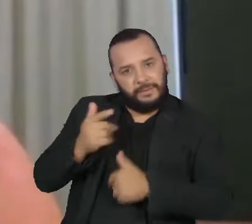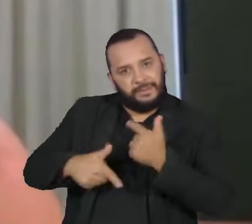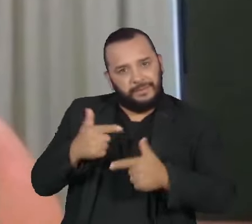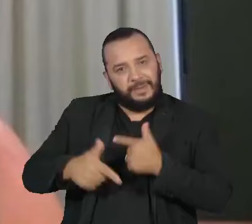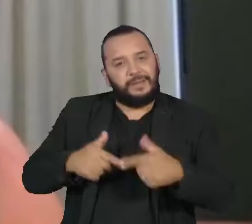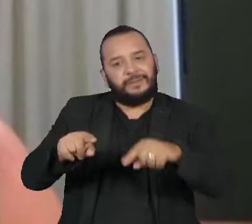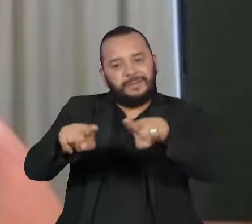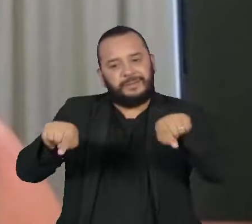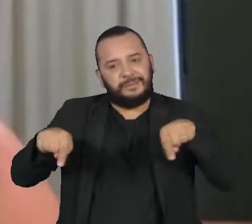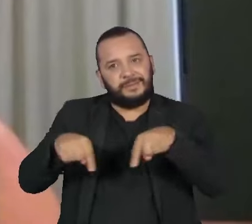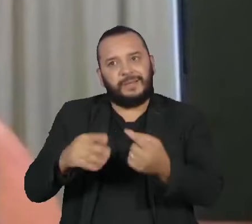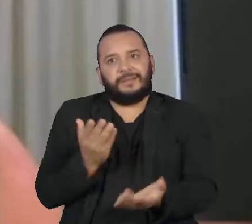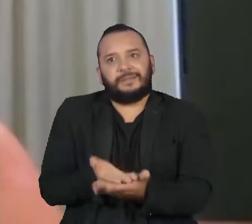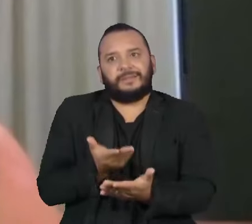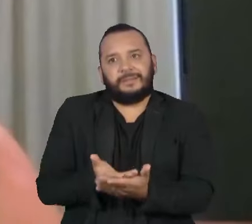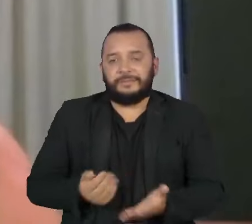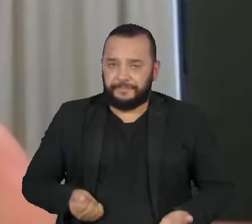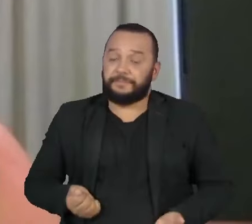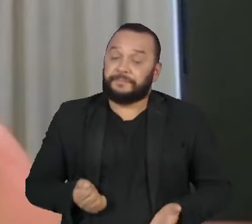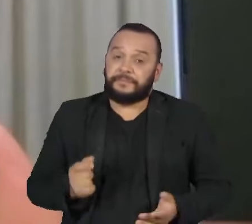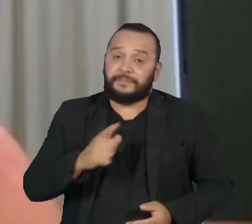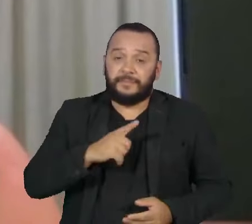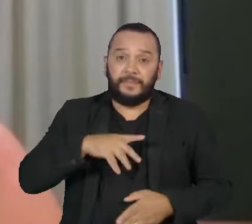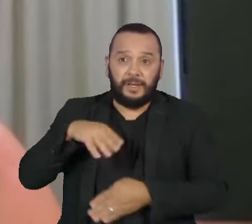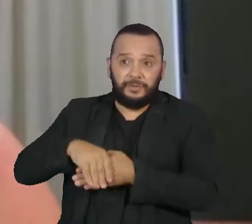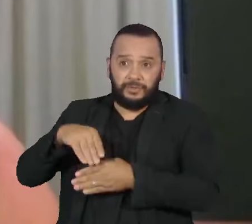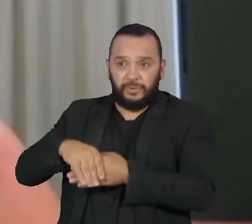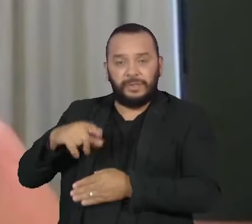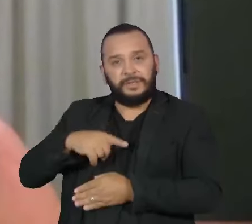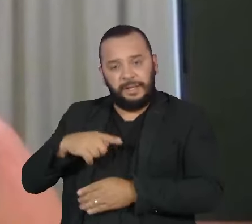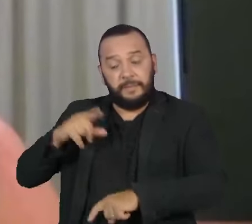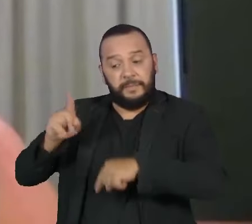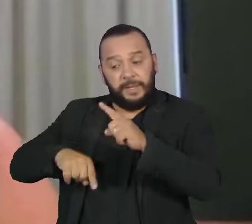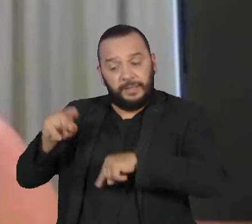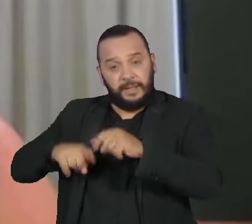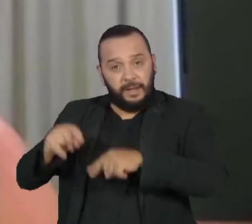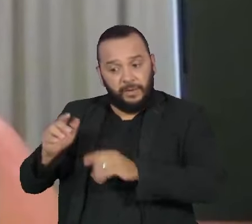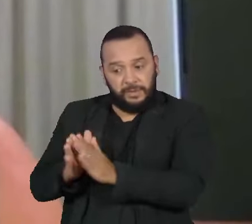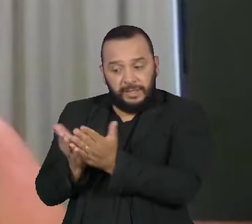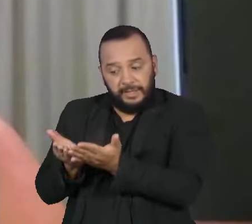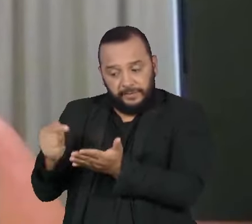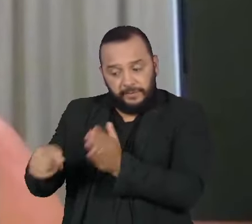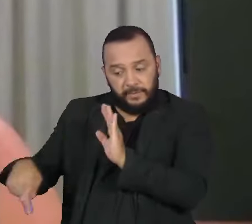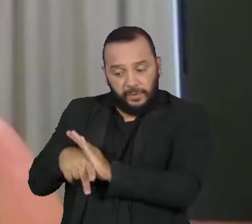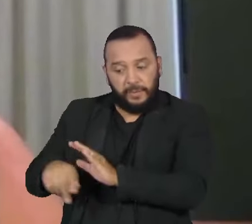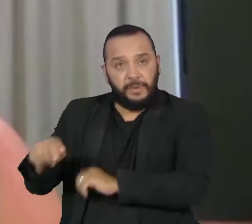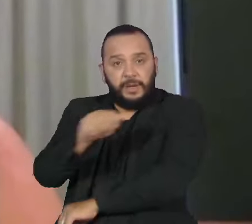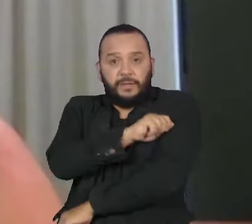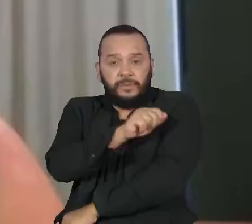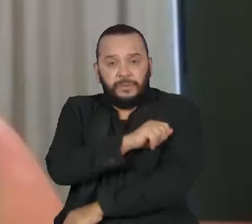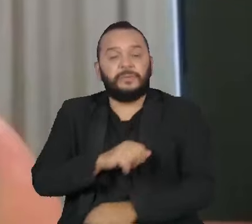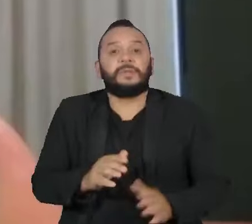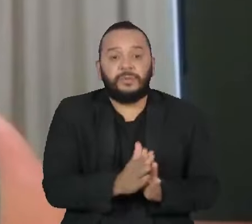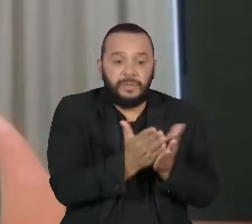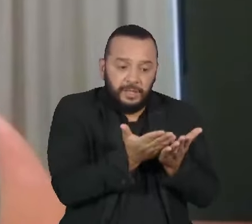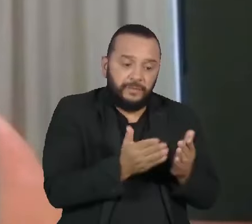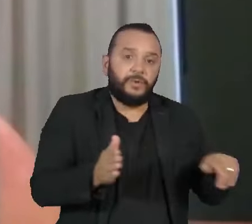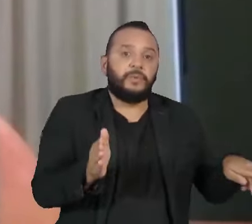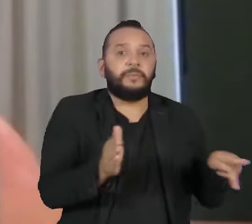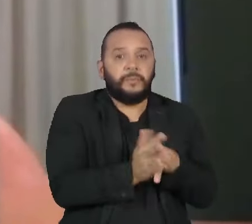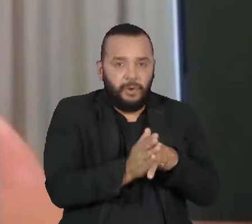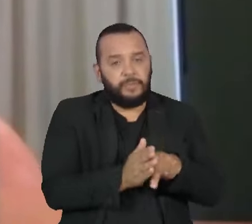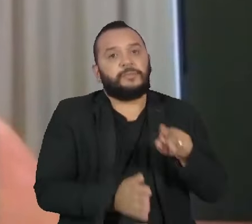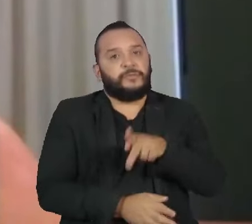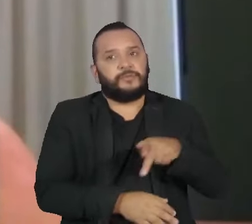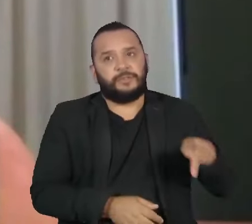Inclusive, né, muitas editoras elaboram o material do aluno e o material do professor, onde no